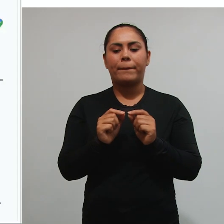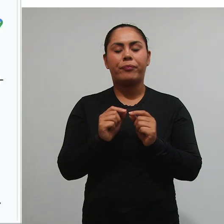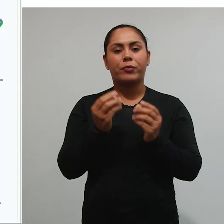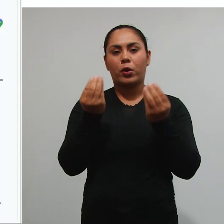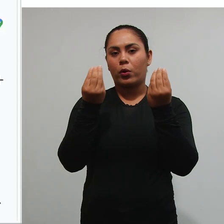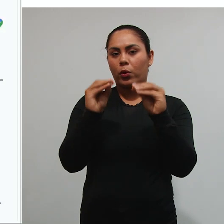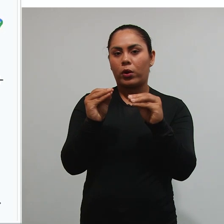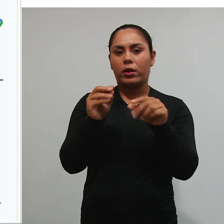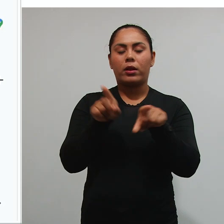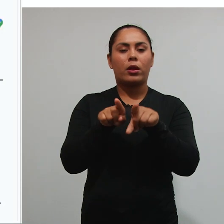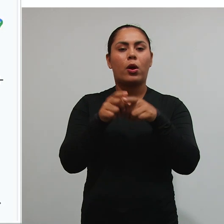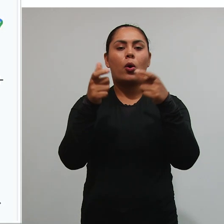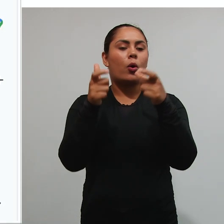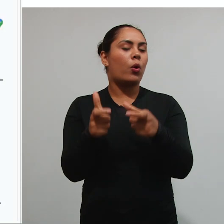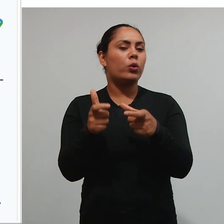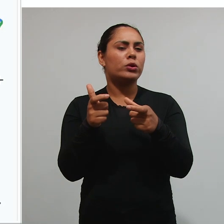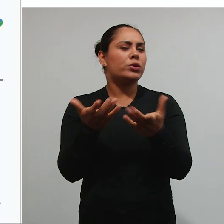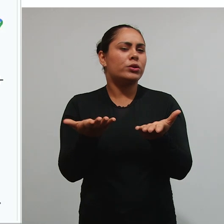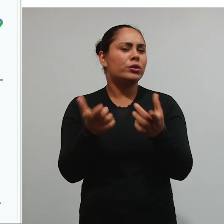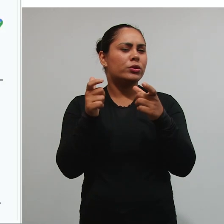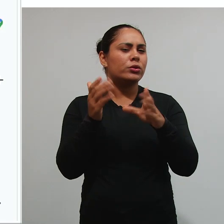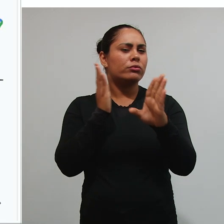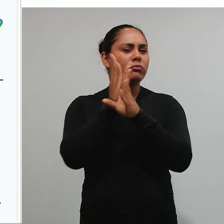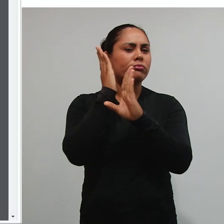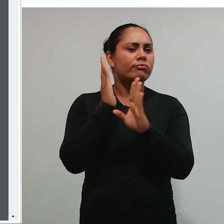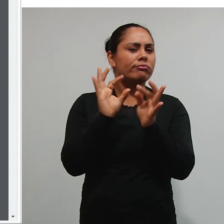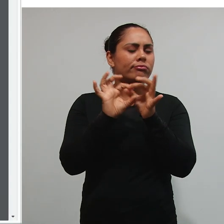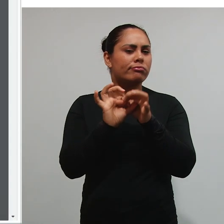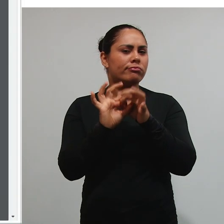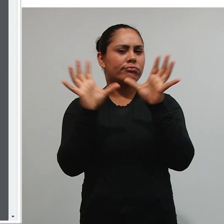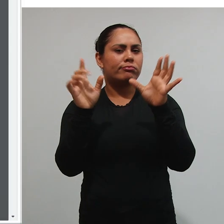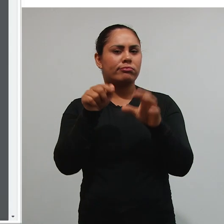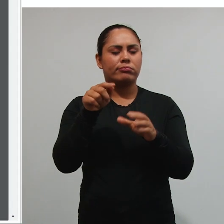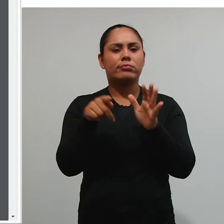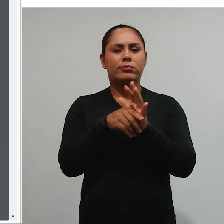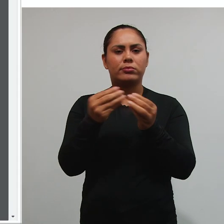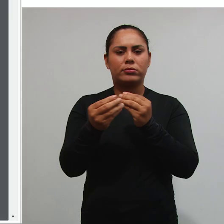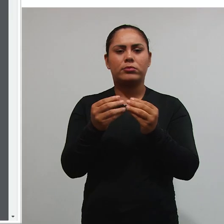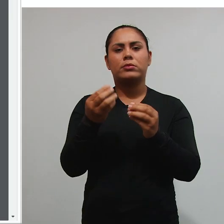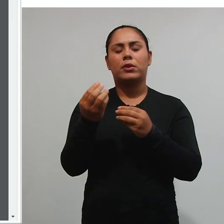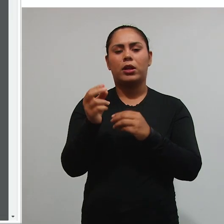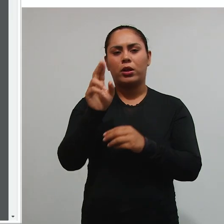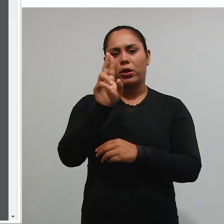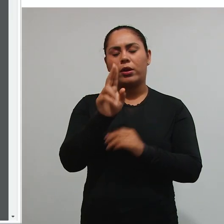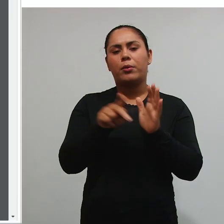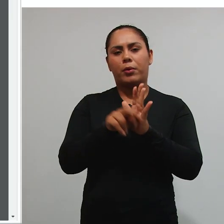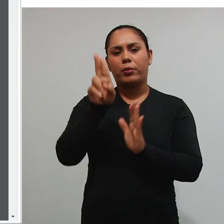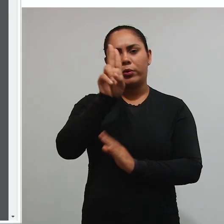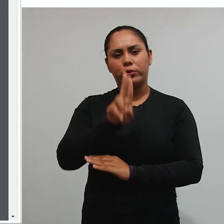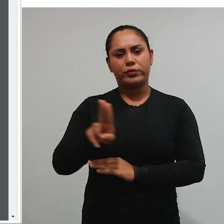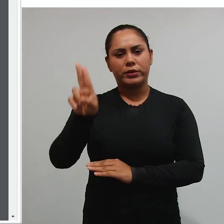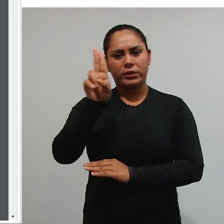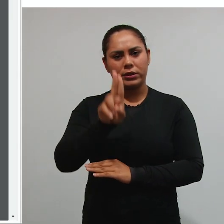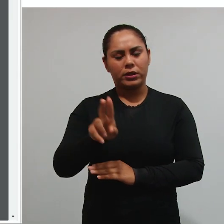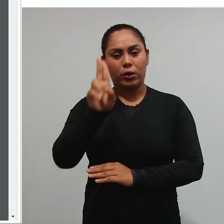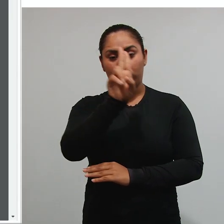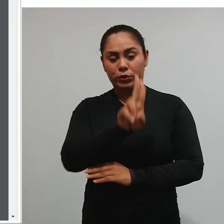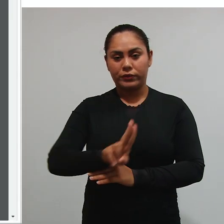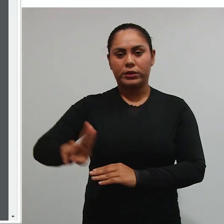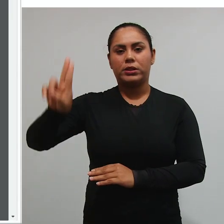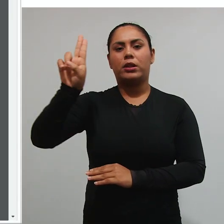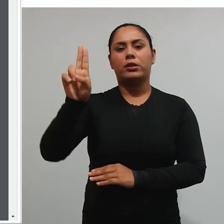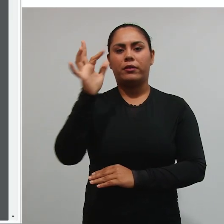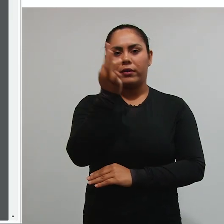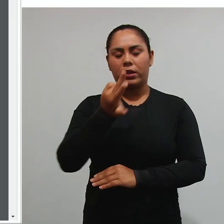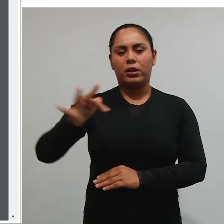E colocar aqui onde que ele está disponível. Que ele está aqui no repositório da Universidade Estadual do